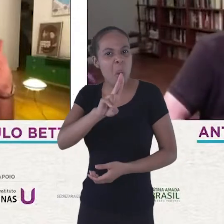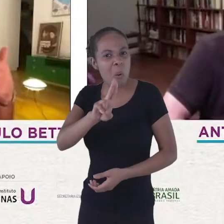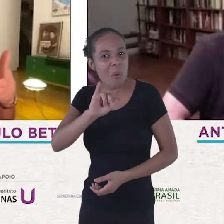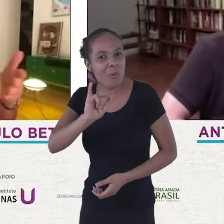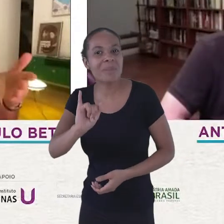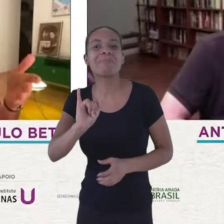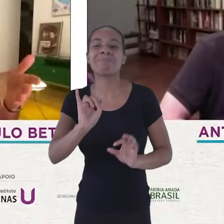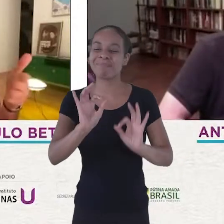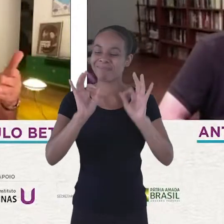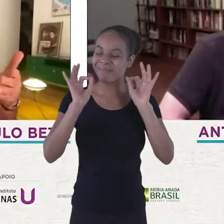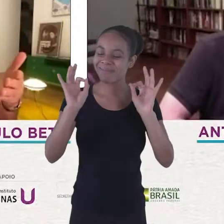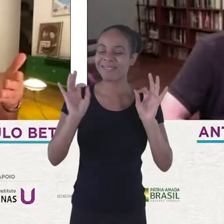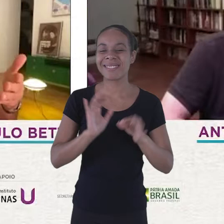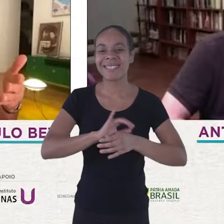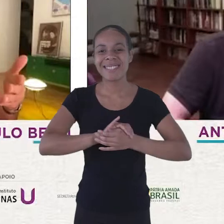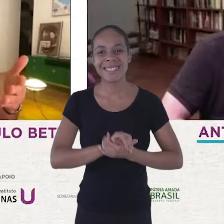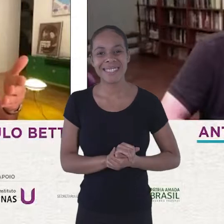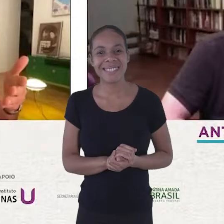tem